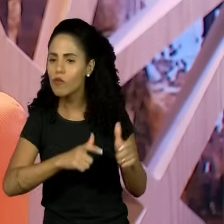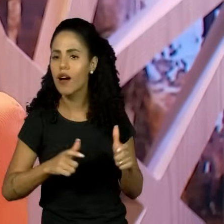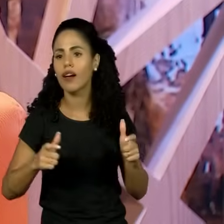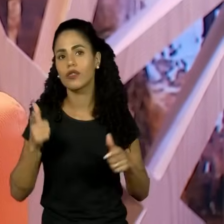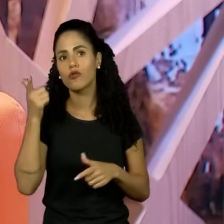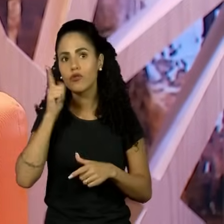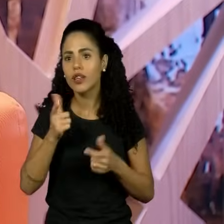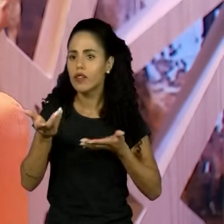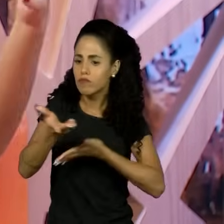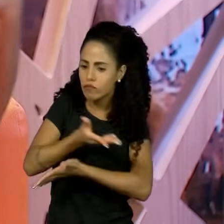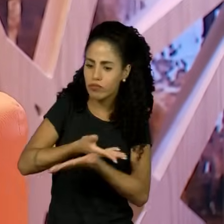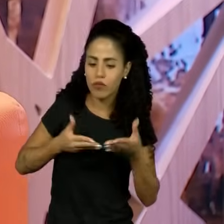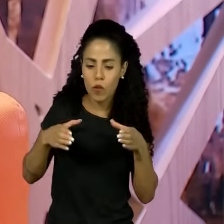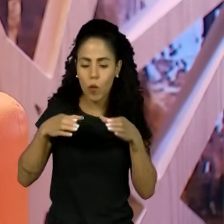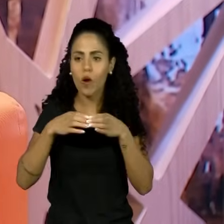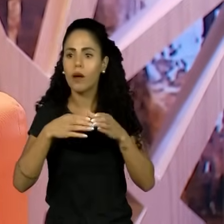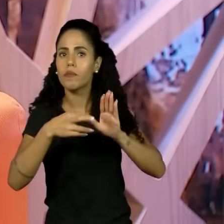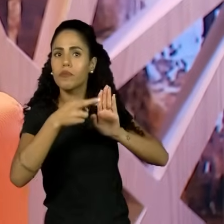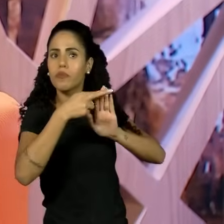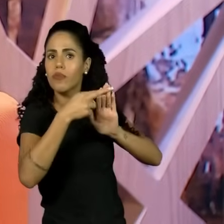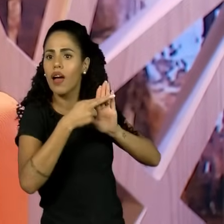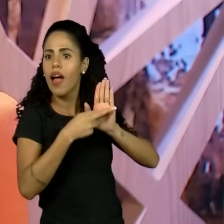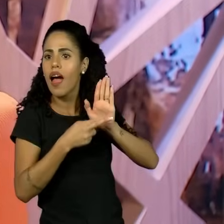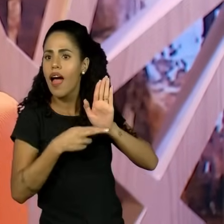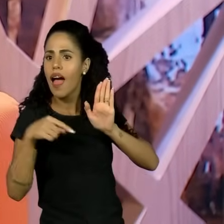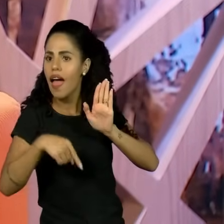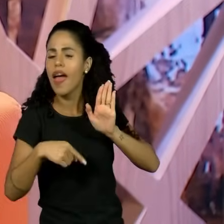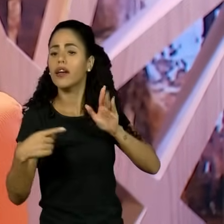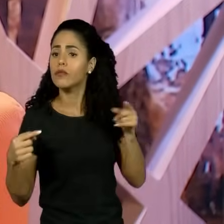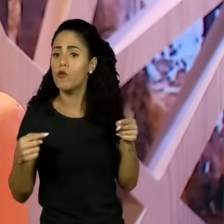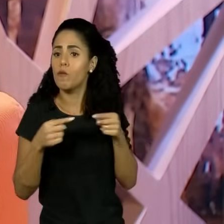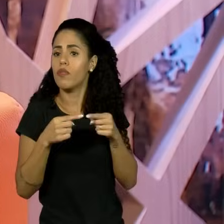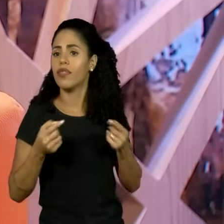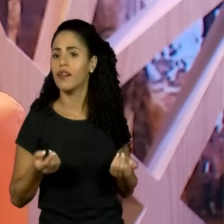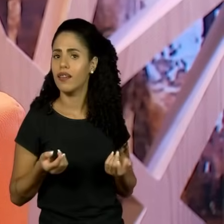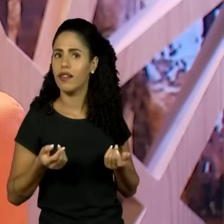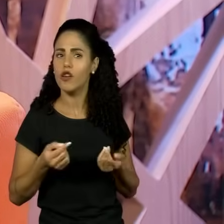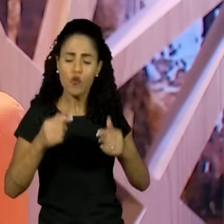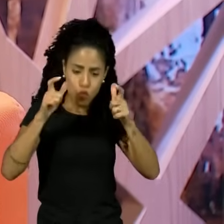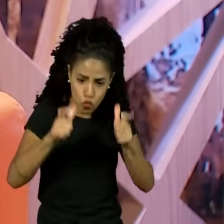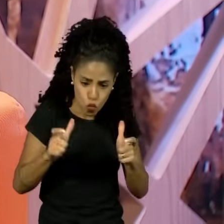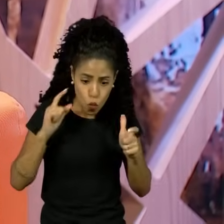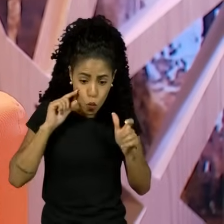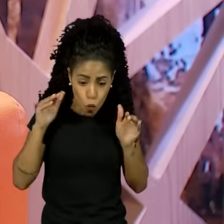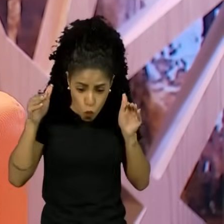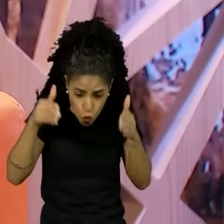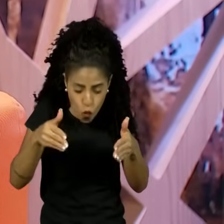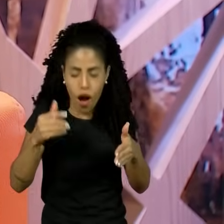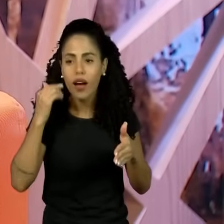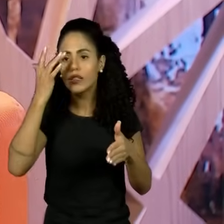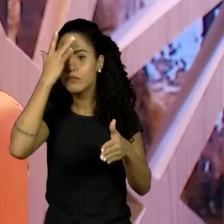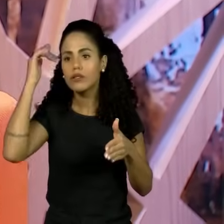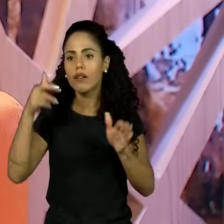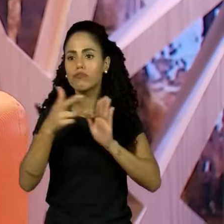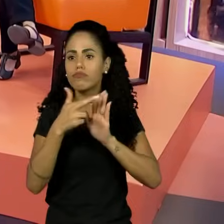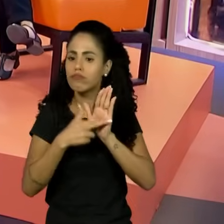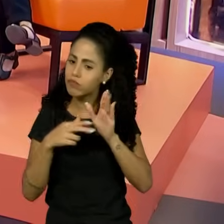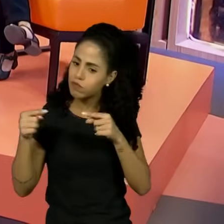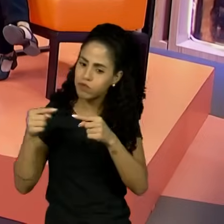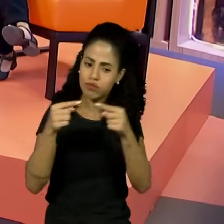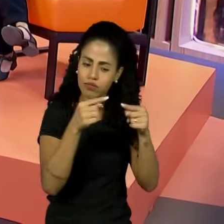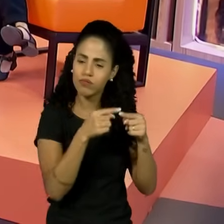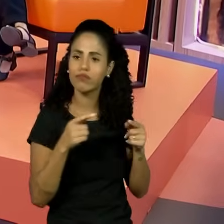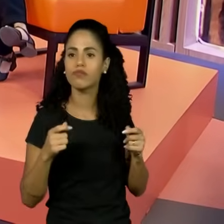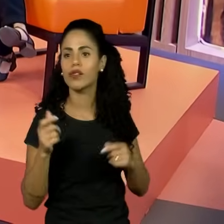assim, né? o círculo mágico é um lugar onde as regras ali daquele lugar fazem sentido. E onde as pessoas estão imersas nas regras daquele ambiente e tudo